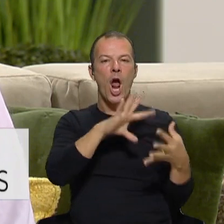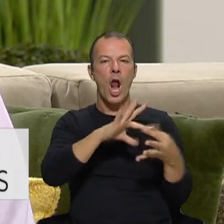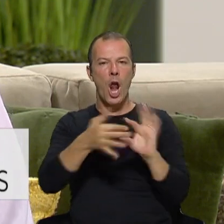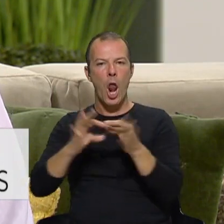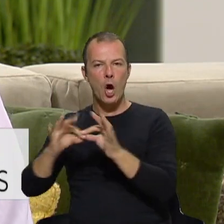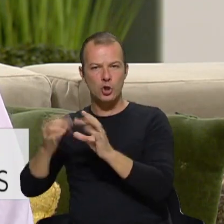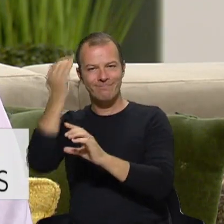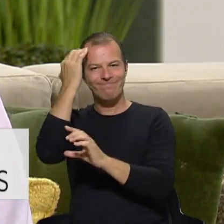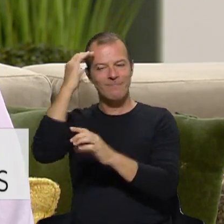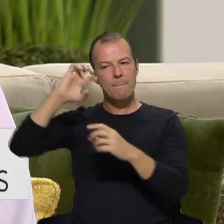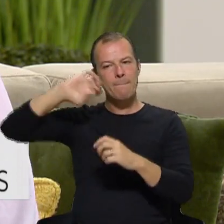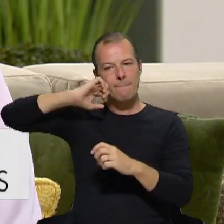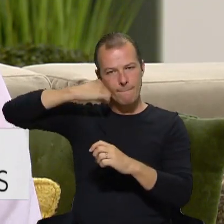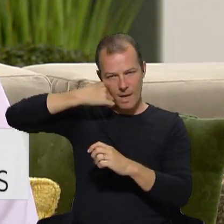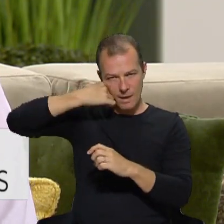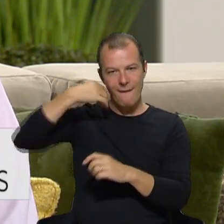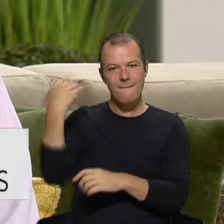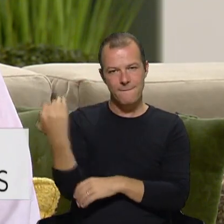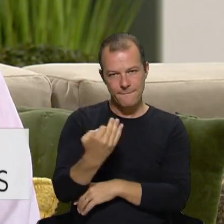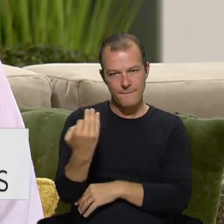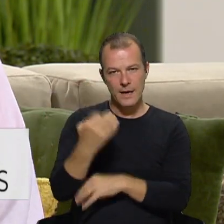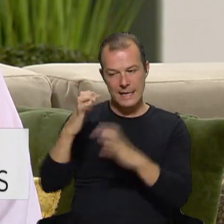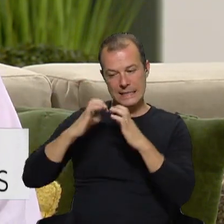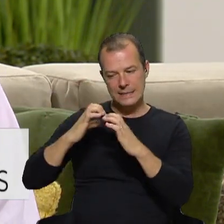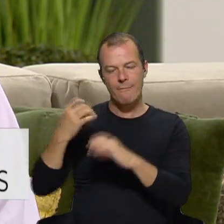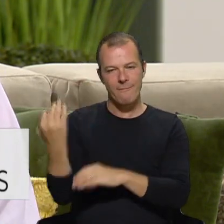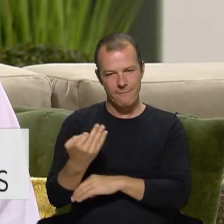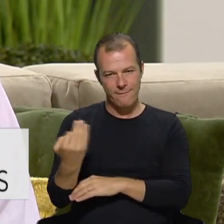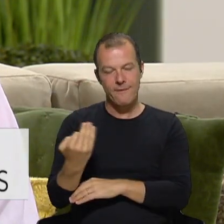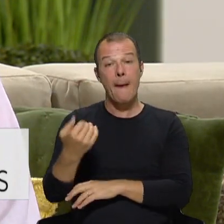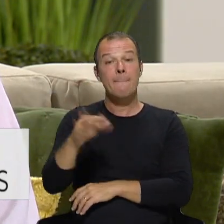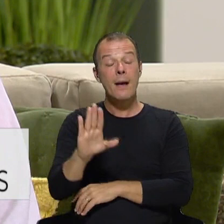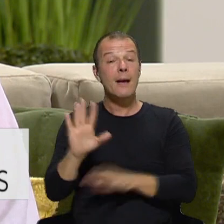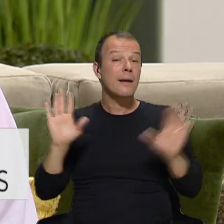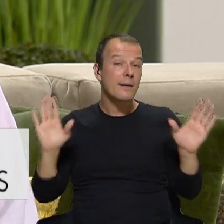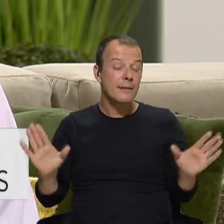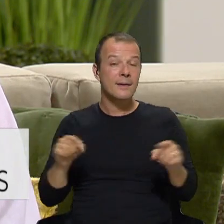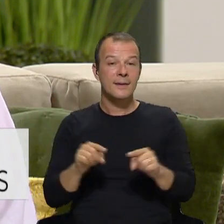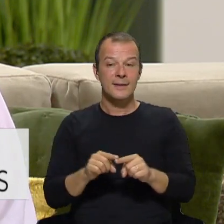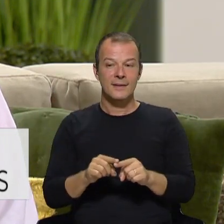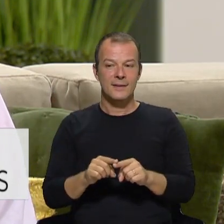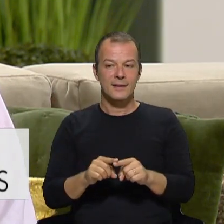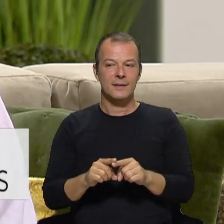ficou afetado a nível cerebral, mas que foi bastante